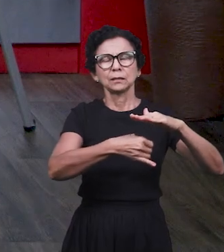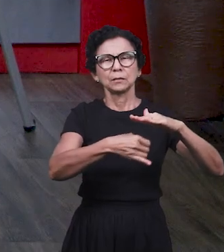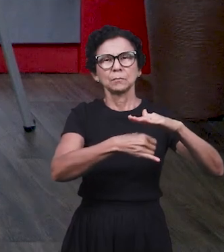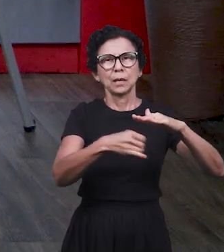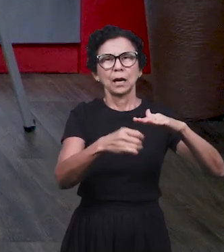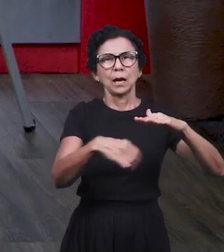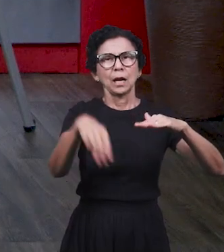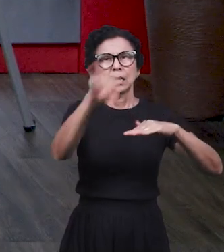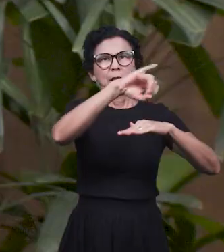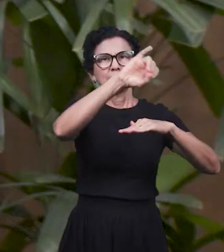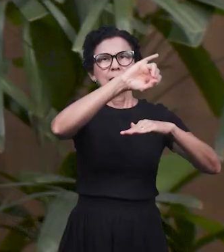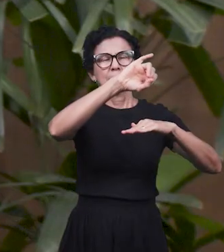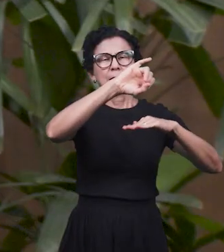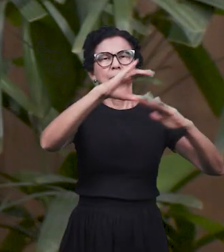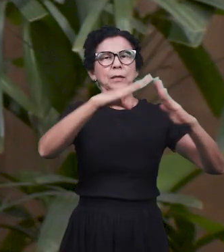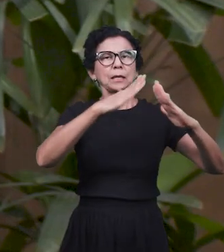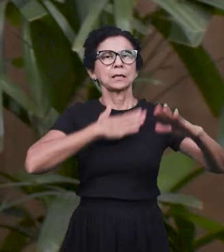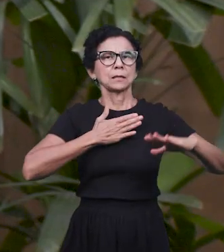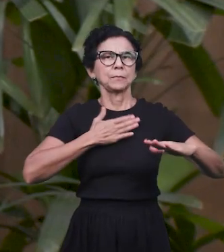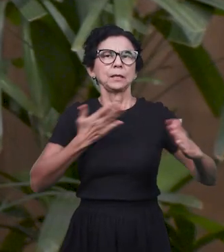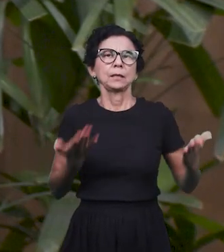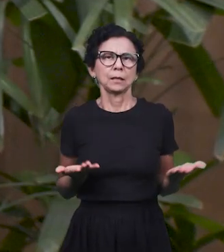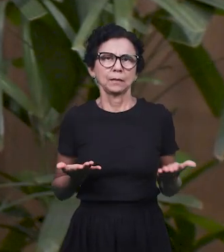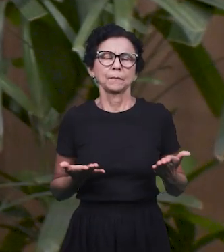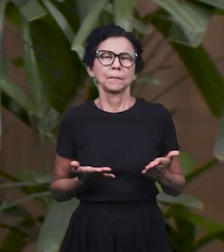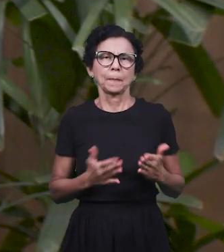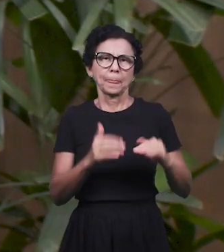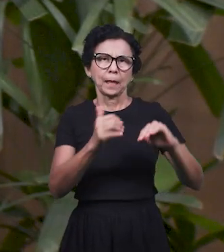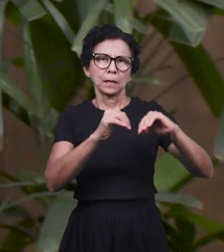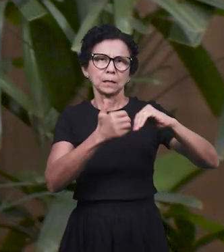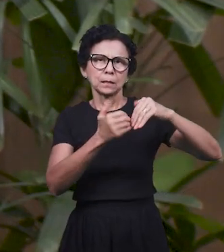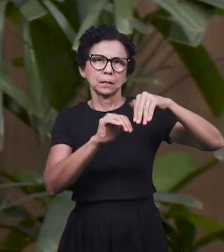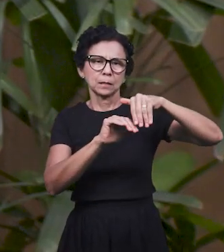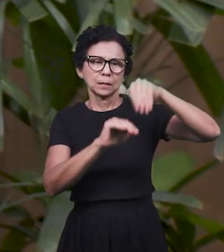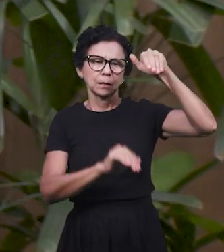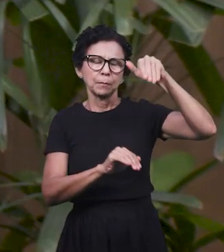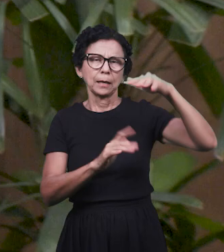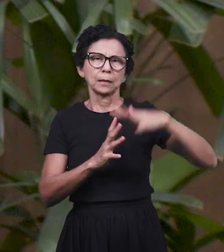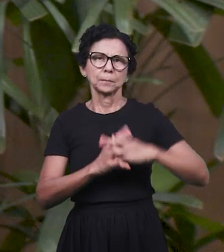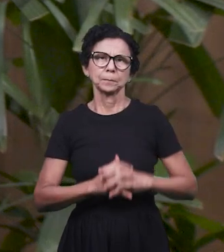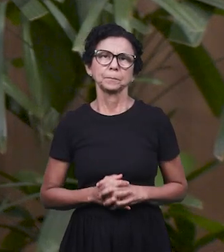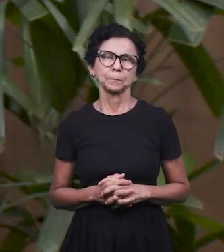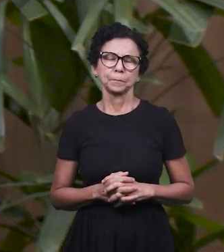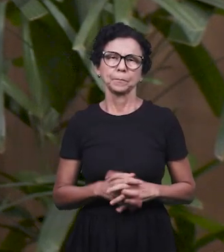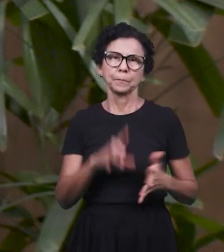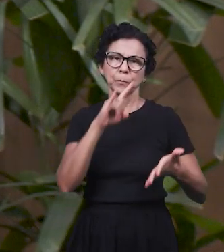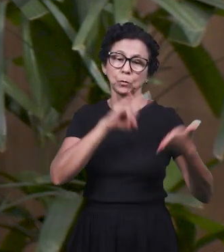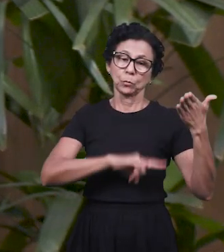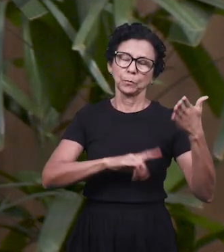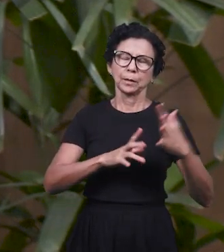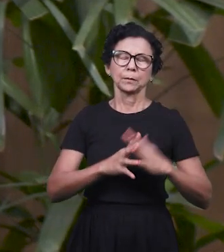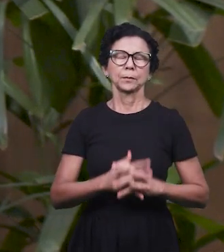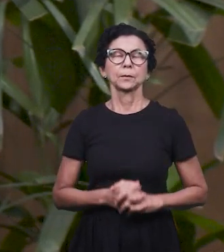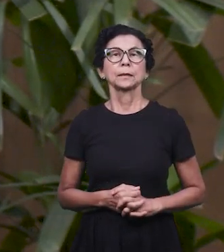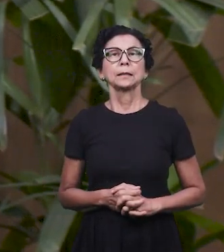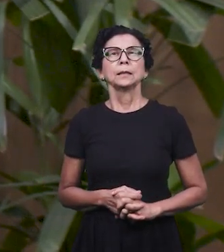Inclusive também, doutor Maurício, no caso da pessoa também já residir, né, no imóvel daquele familiar